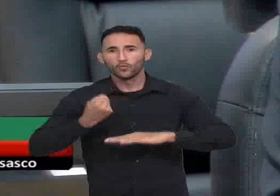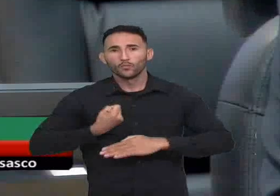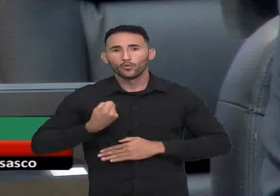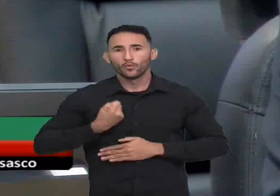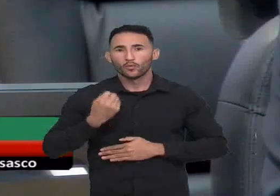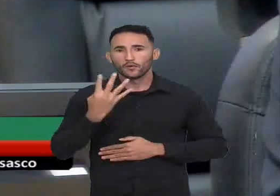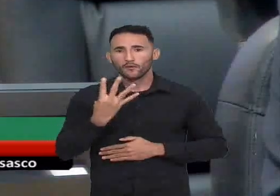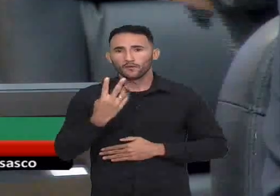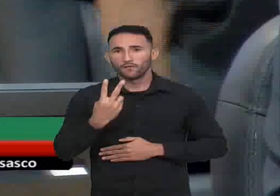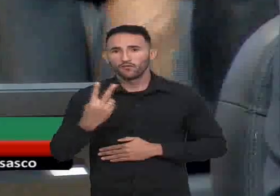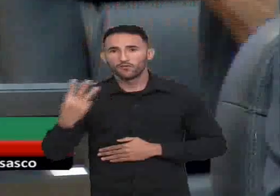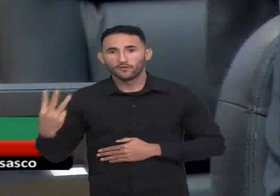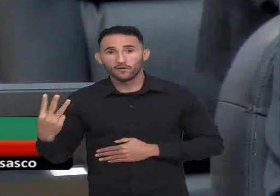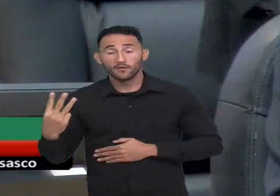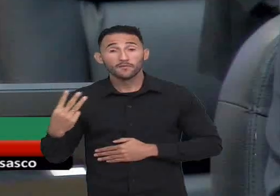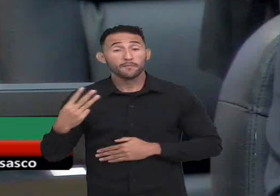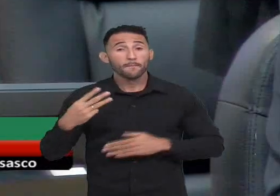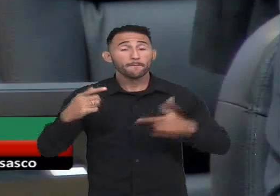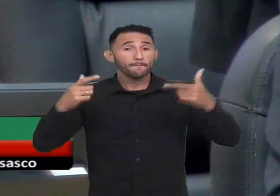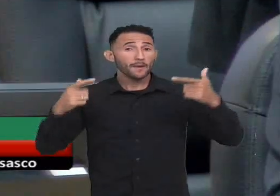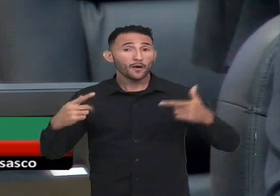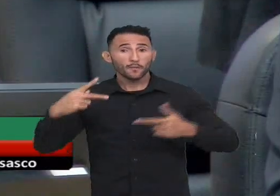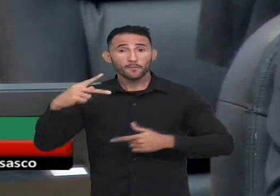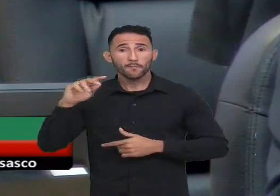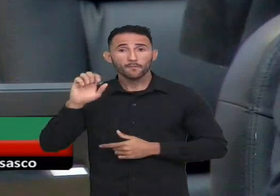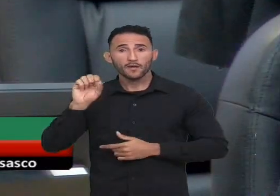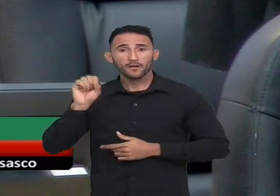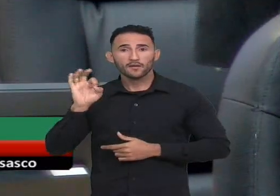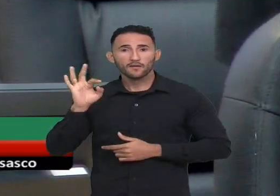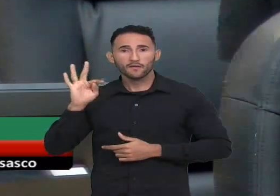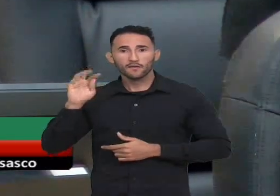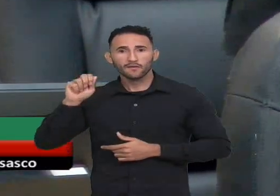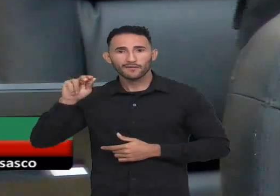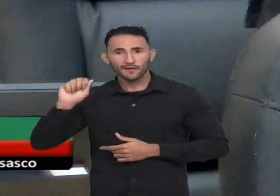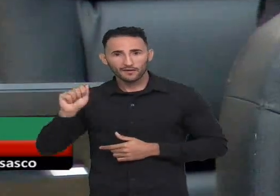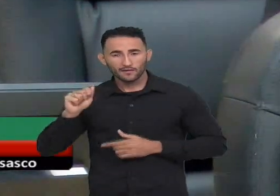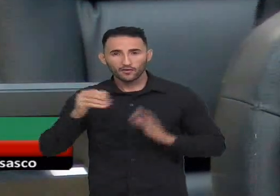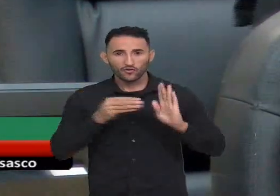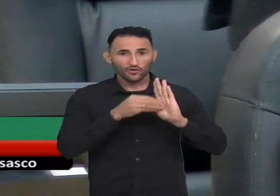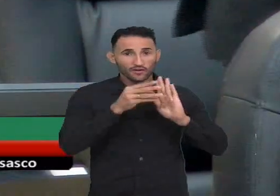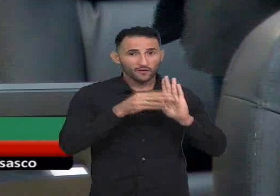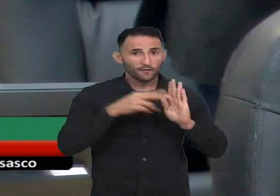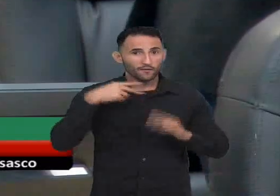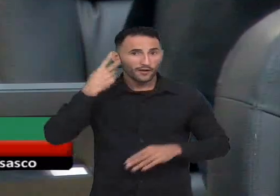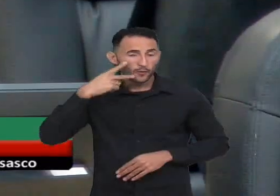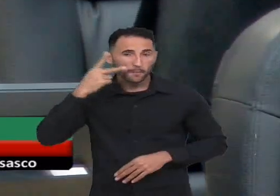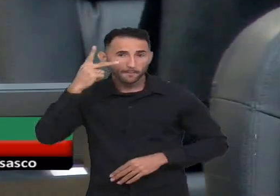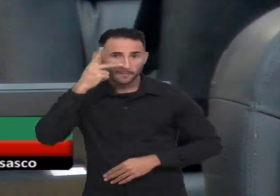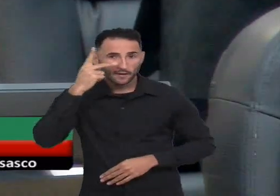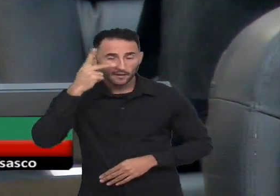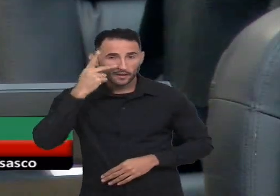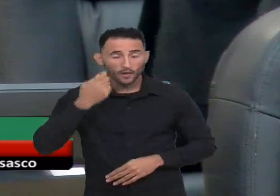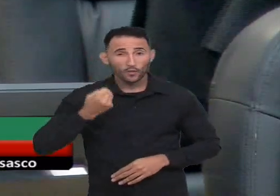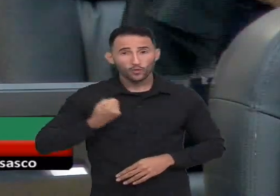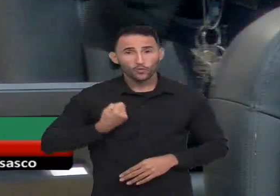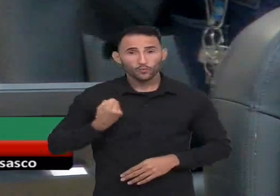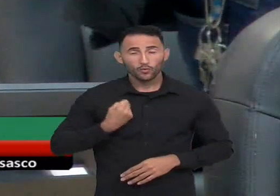423, bairro Jardim Pestana. Indicação do nobre vereador Pelé da Cândida. Indicação de